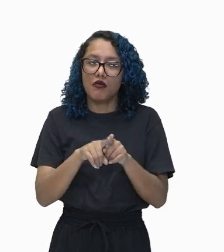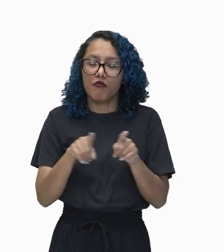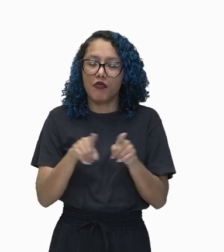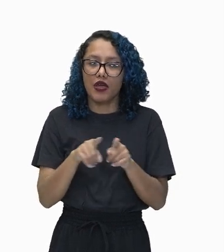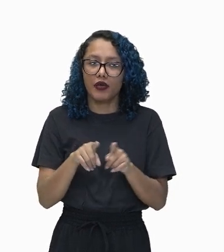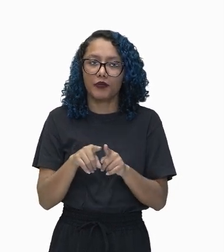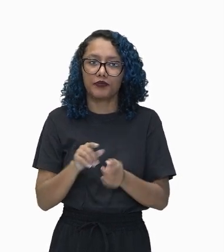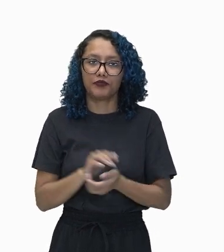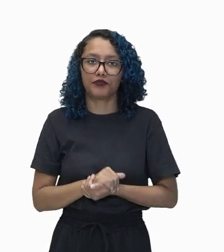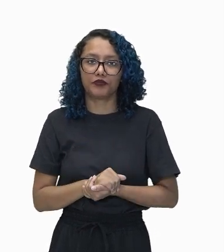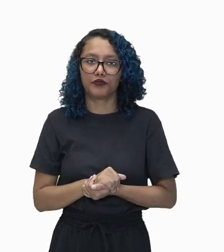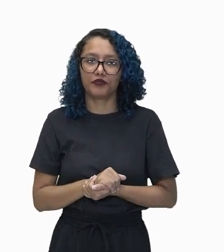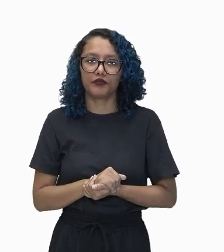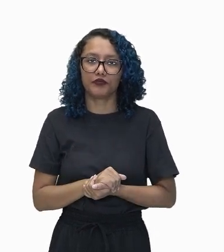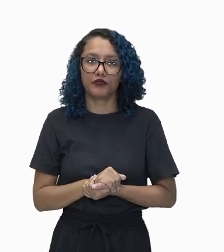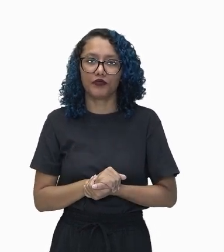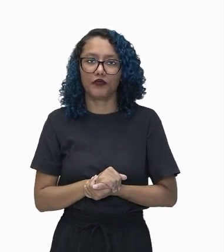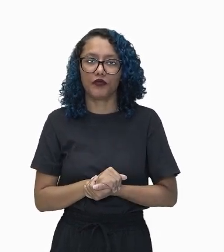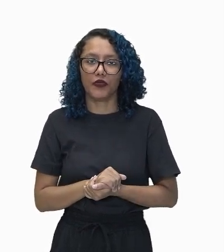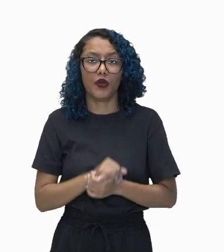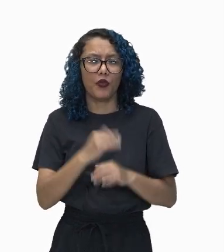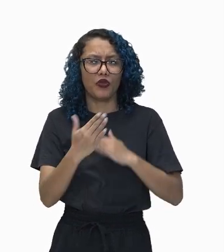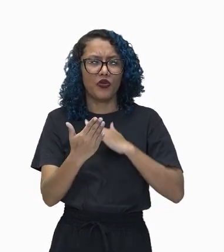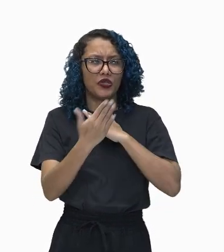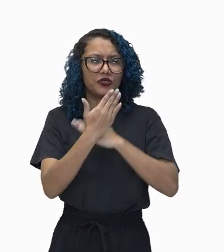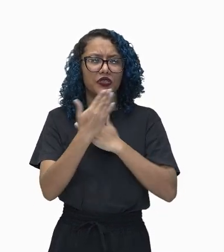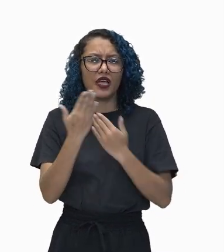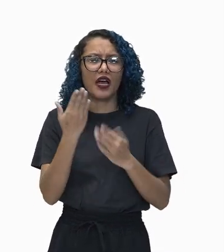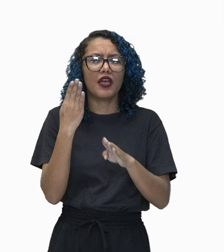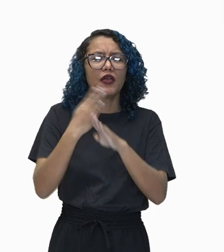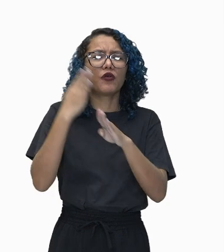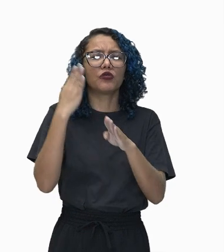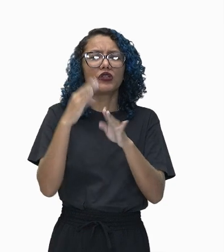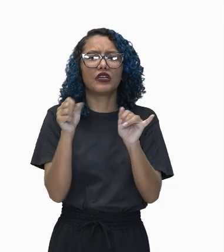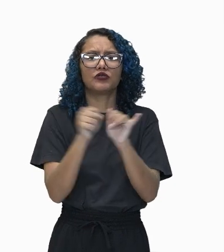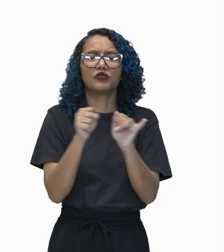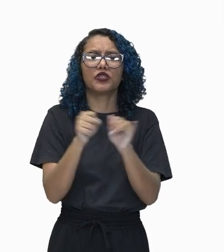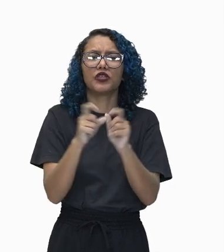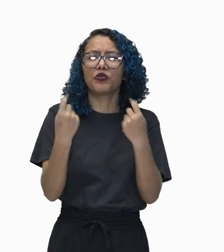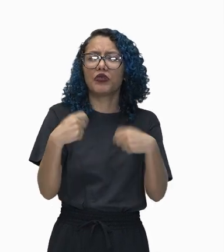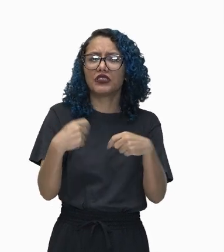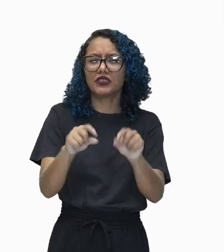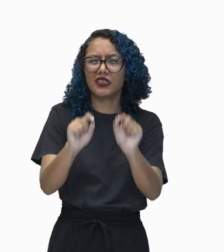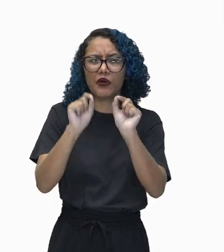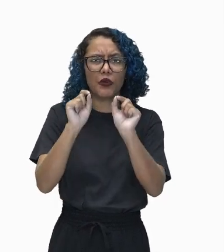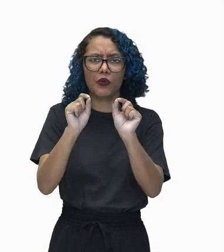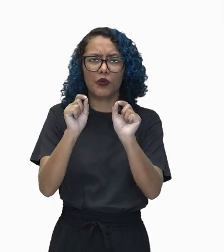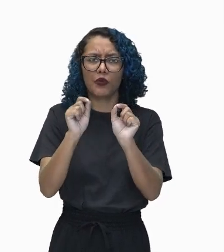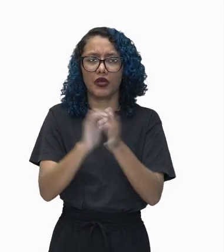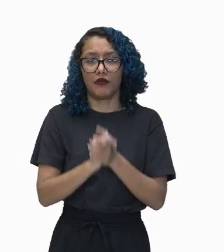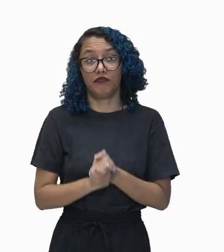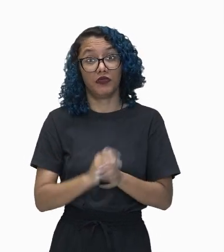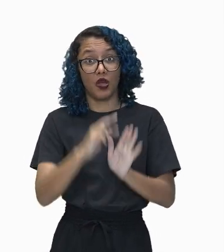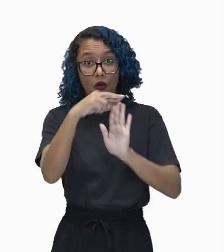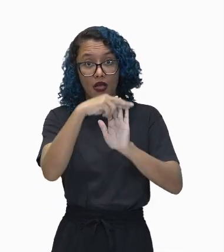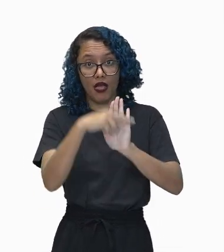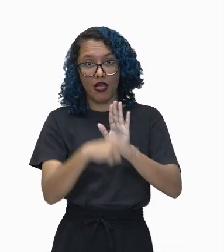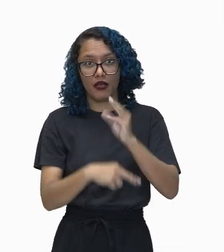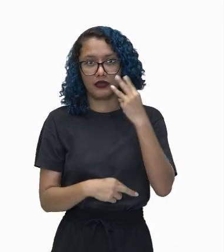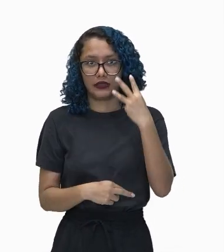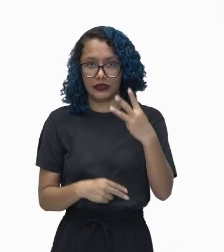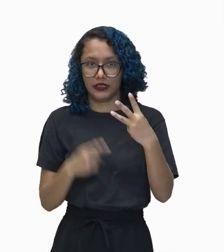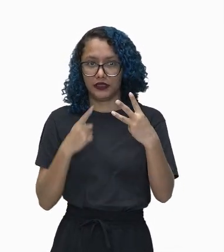você, o que é necessário ali para ajudar a localização do sujeito? Muito bem. 3 critérios você pode adotar. Primeiro é